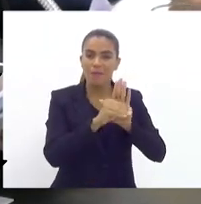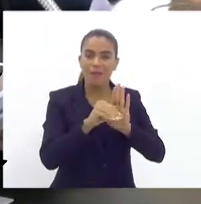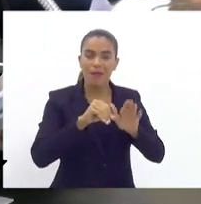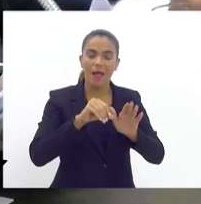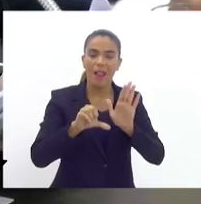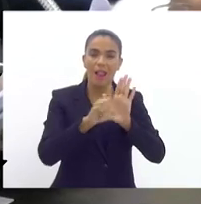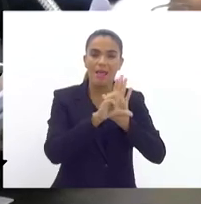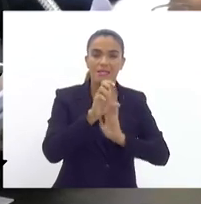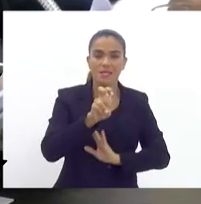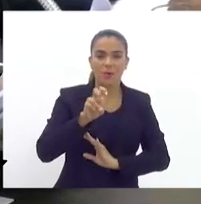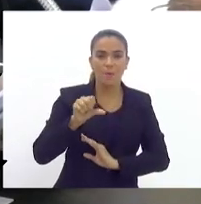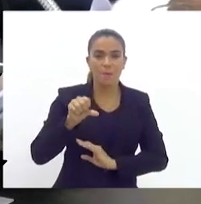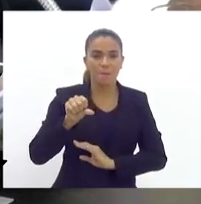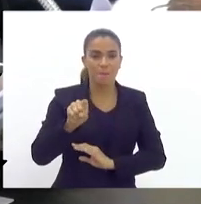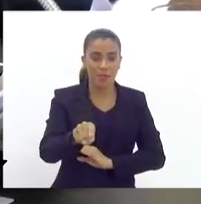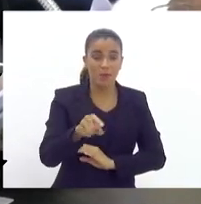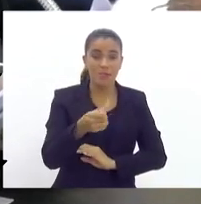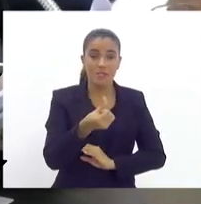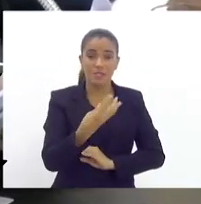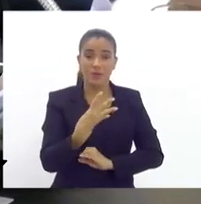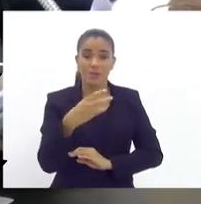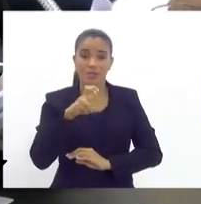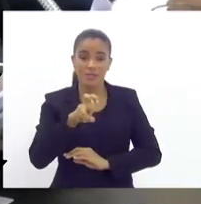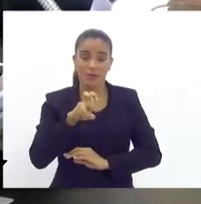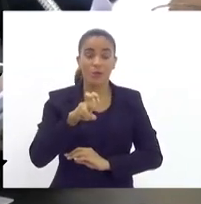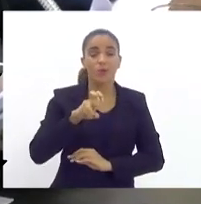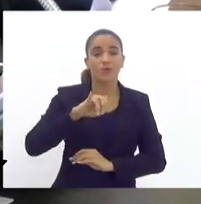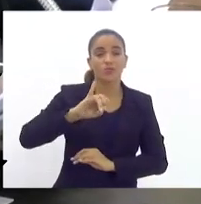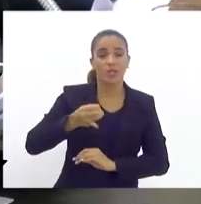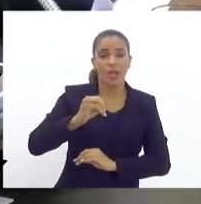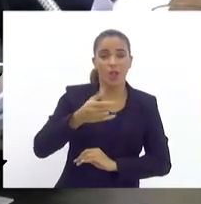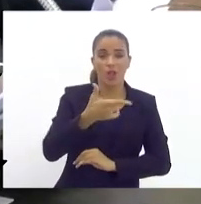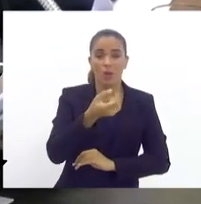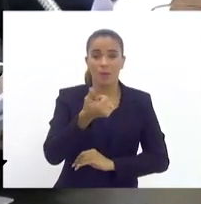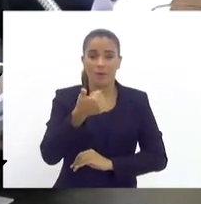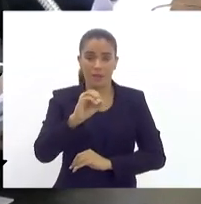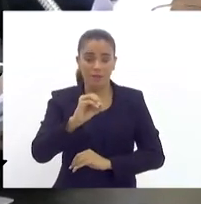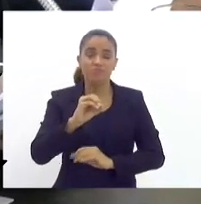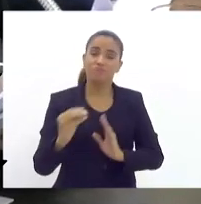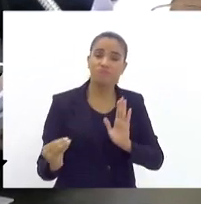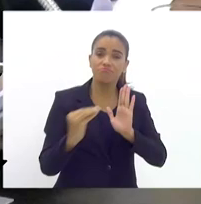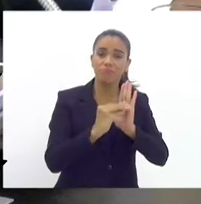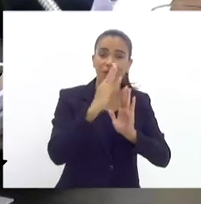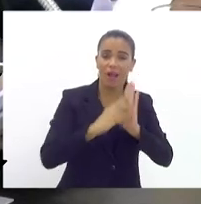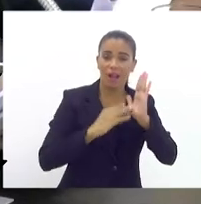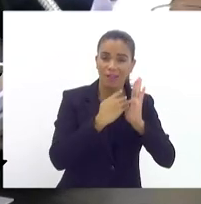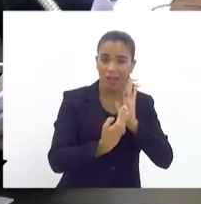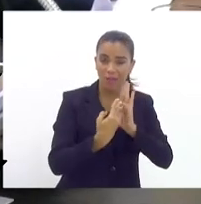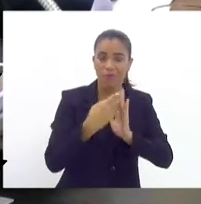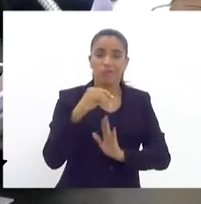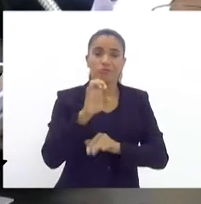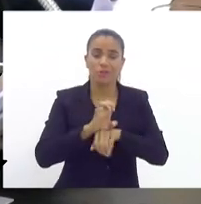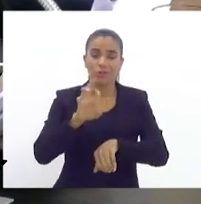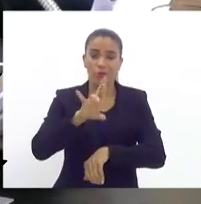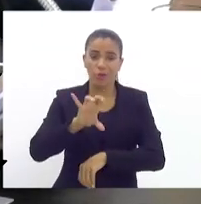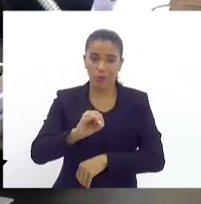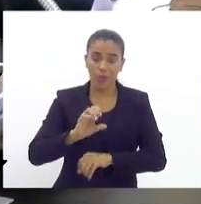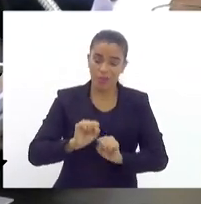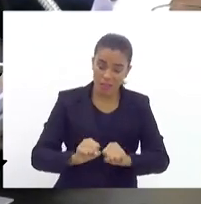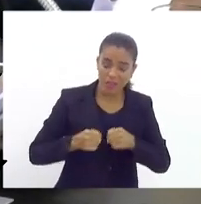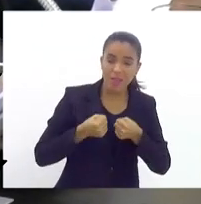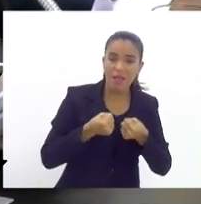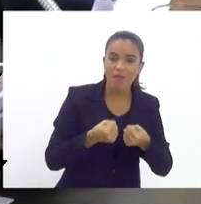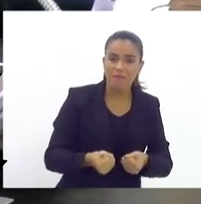lei 5.645 de 6 de janeiro de 2010 e inclui no calendário oficial do Estado do Rio de Janeiro o Dia da Defesa